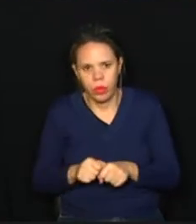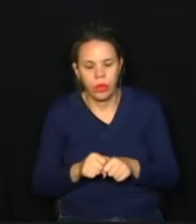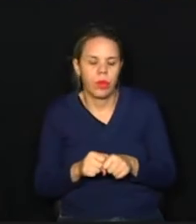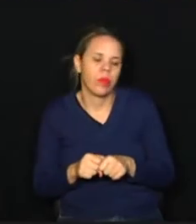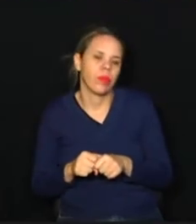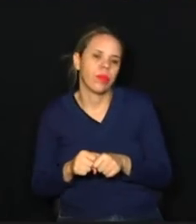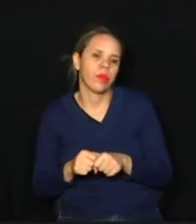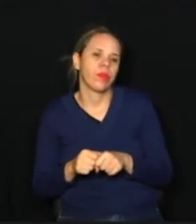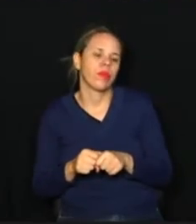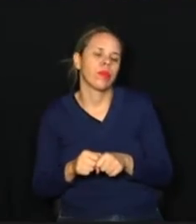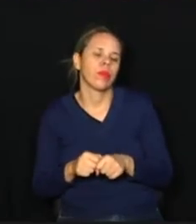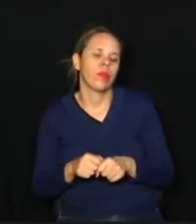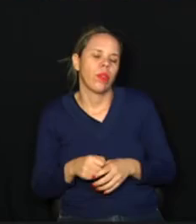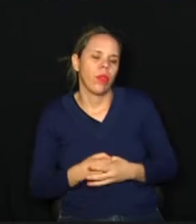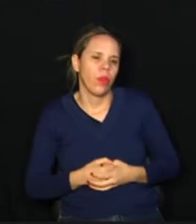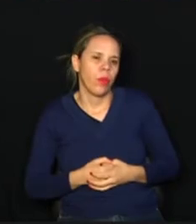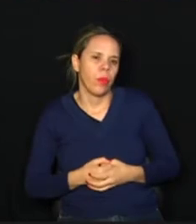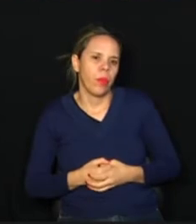sentido do